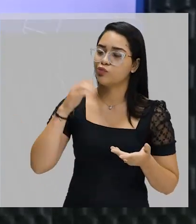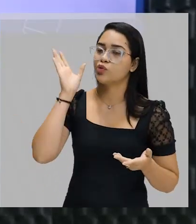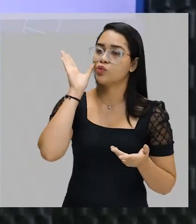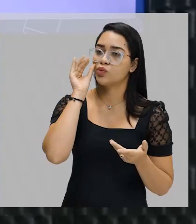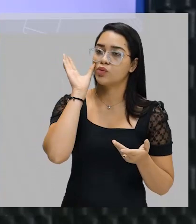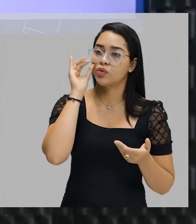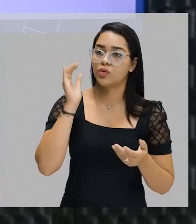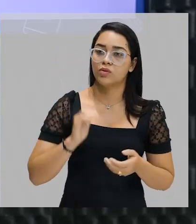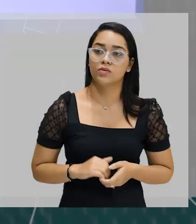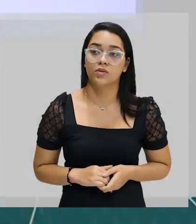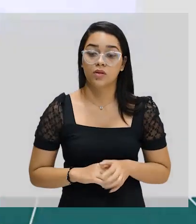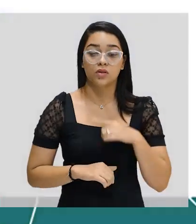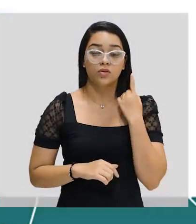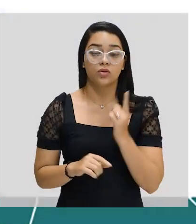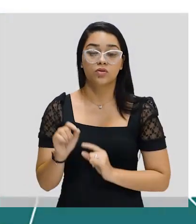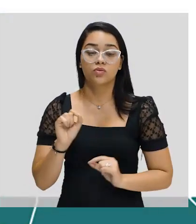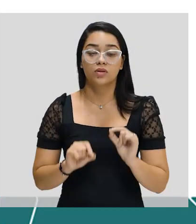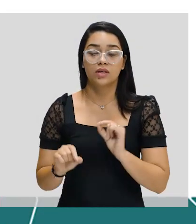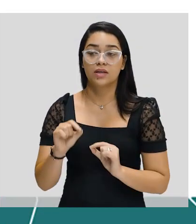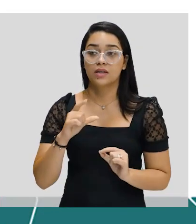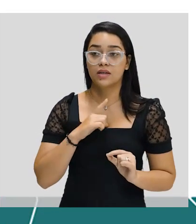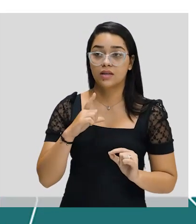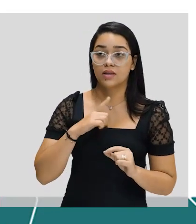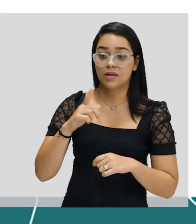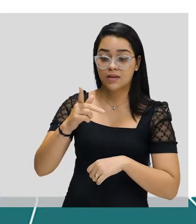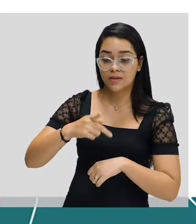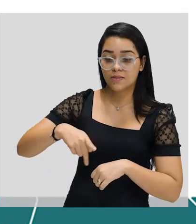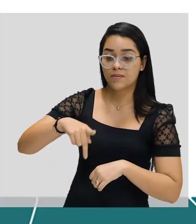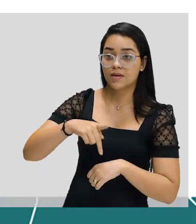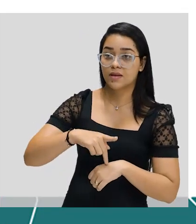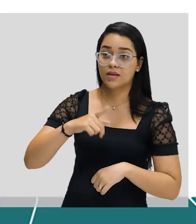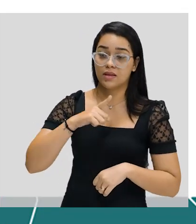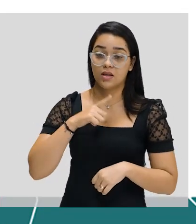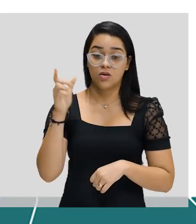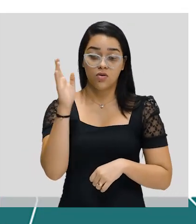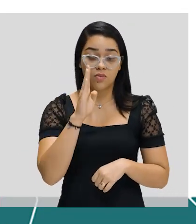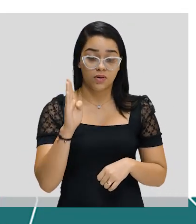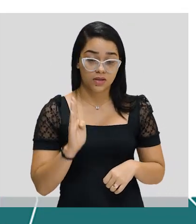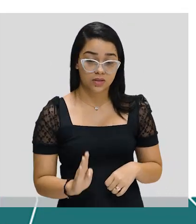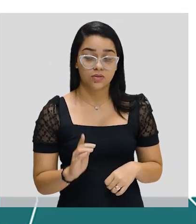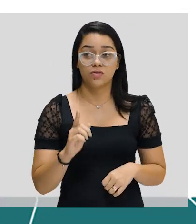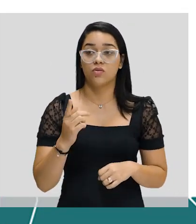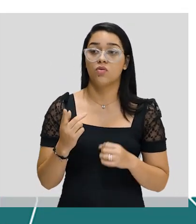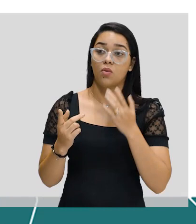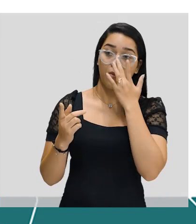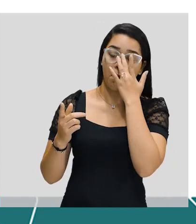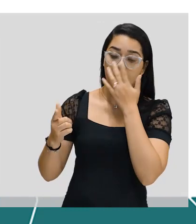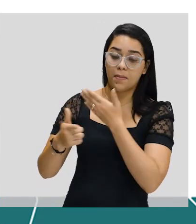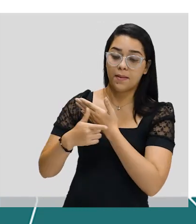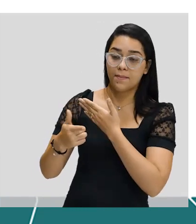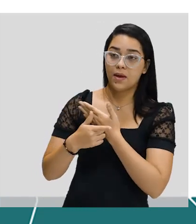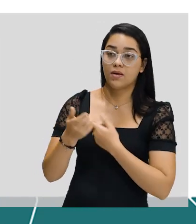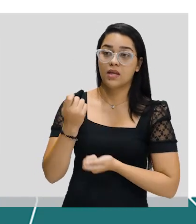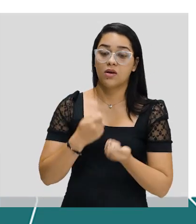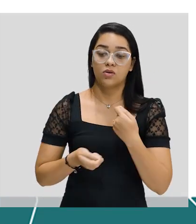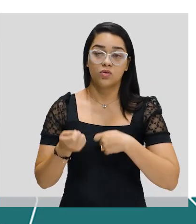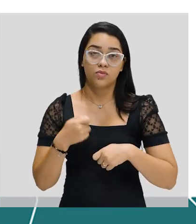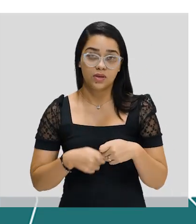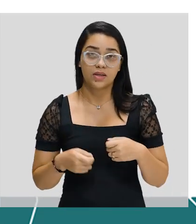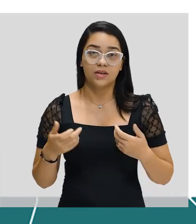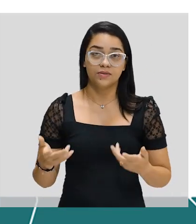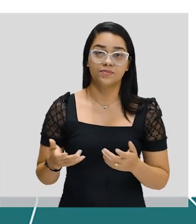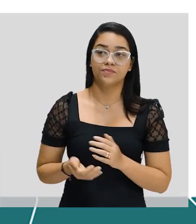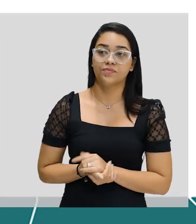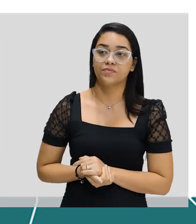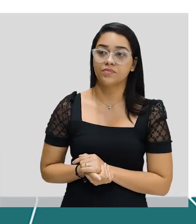curioso. Galera, nós vamos falar sobre o nosso país, sobre o Brasil e o seu papel na economia global,